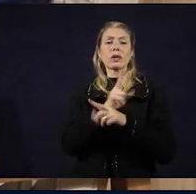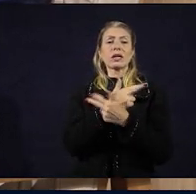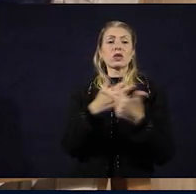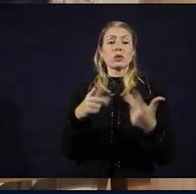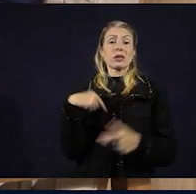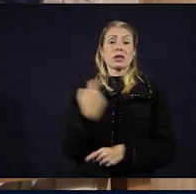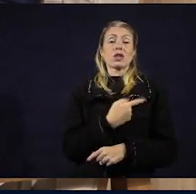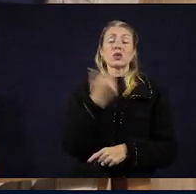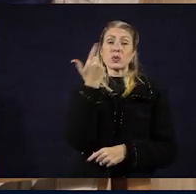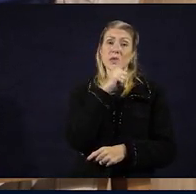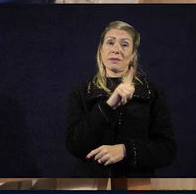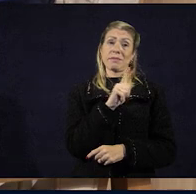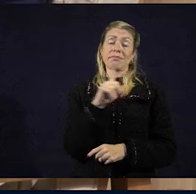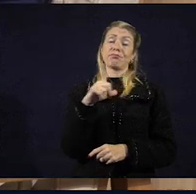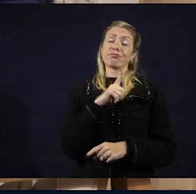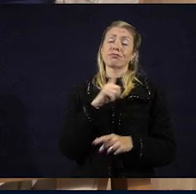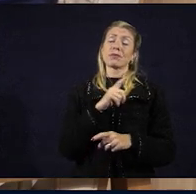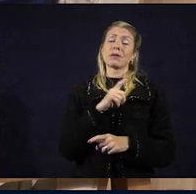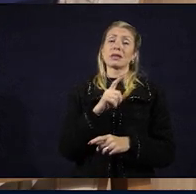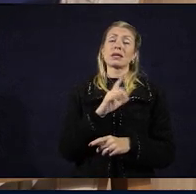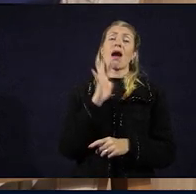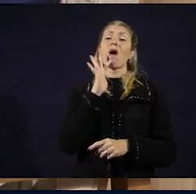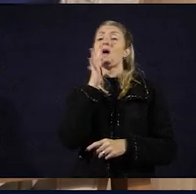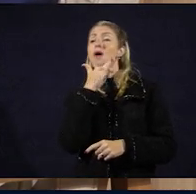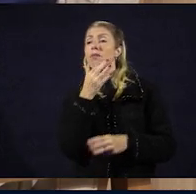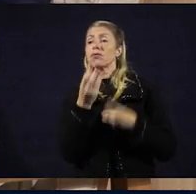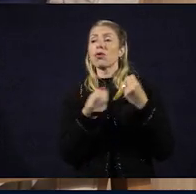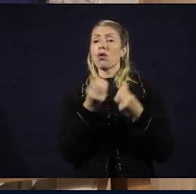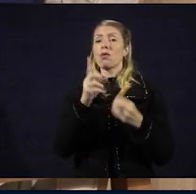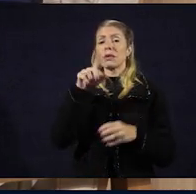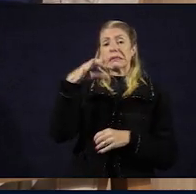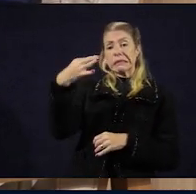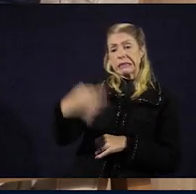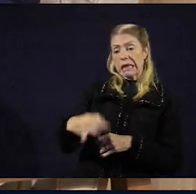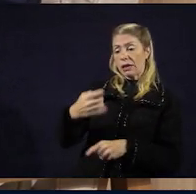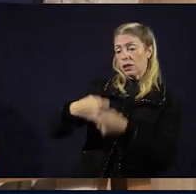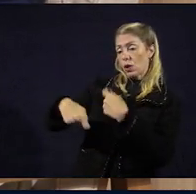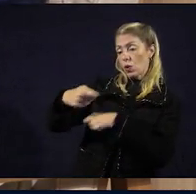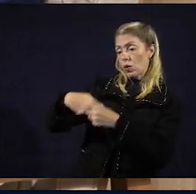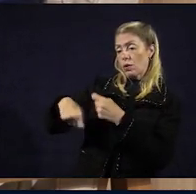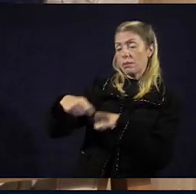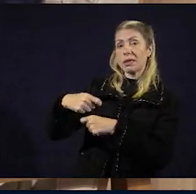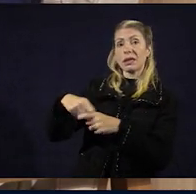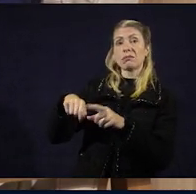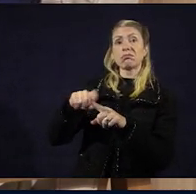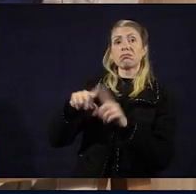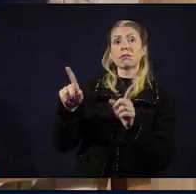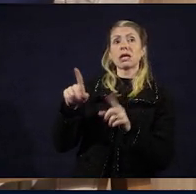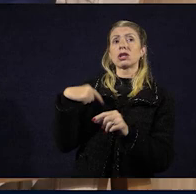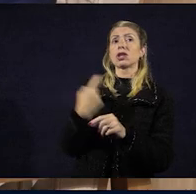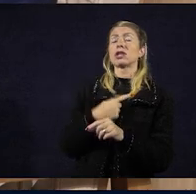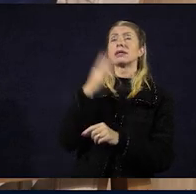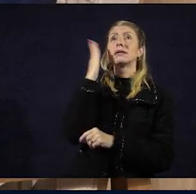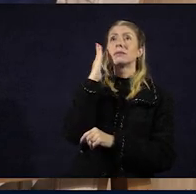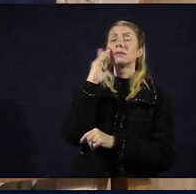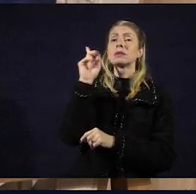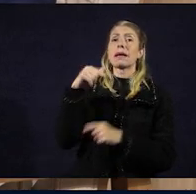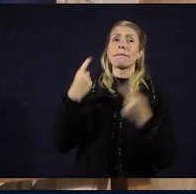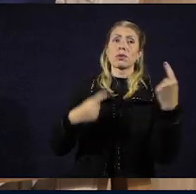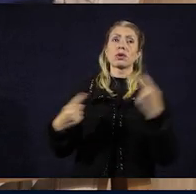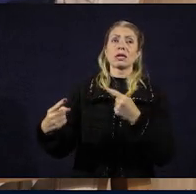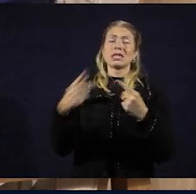existe uma obviedade sobre o que que é o certo econômico né provavelmente são políticas mais parecidas